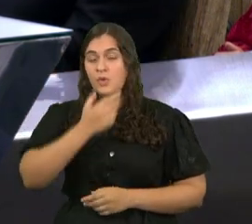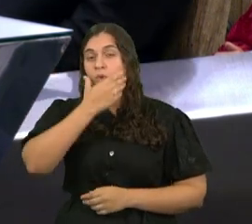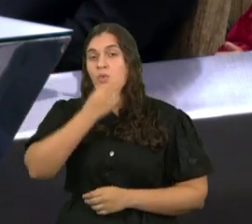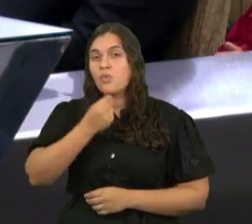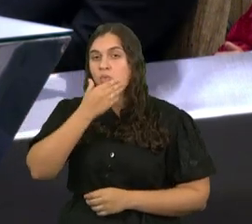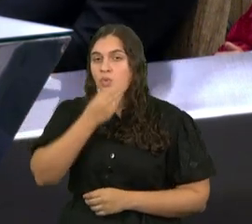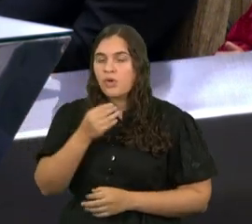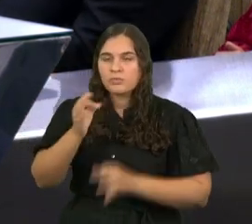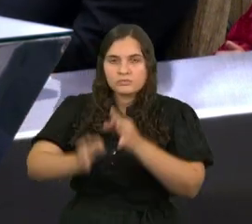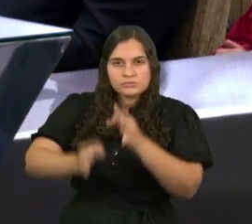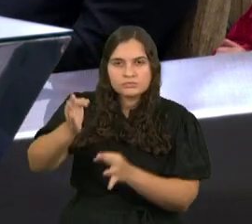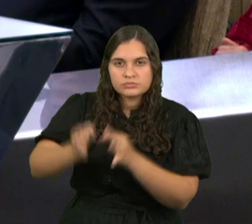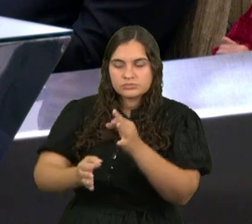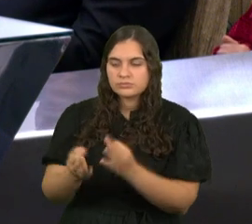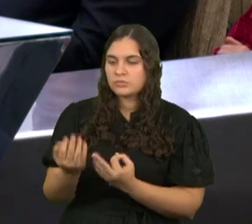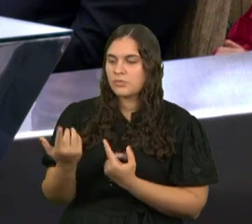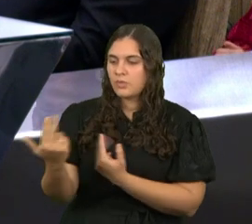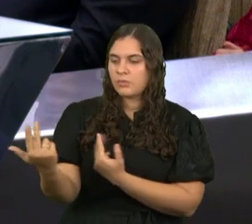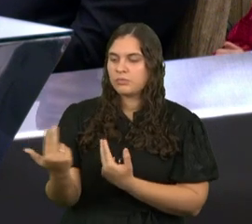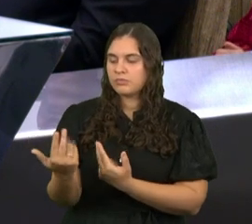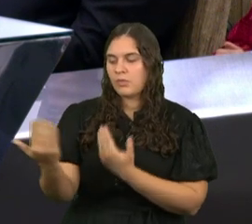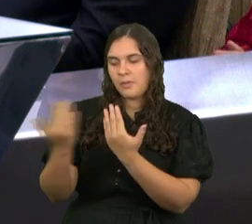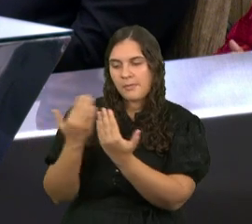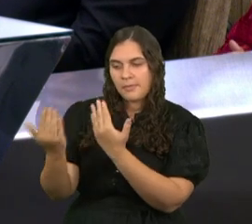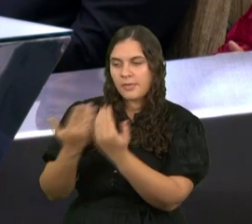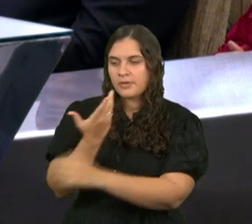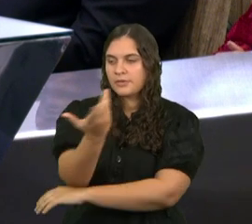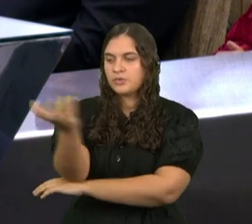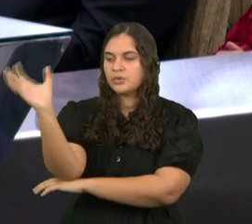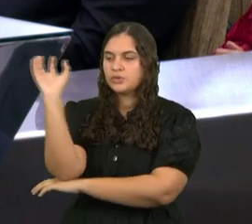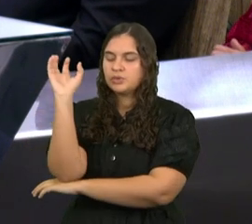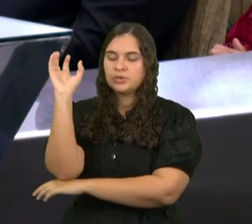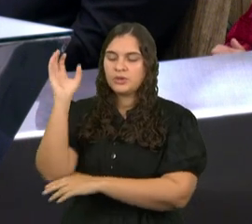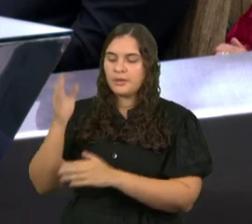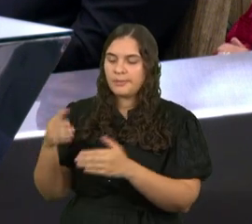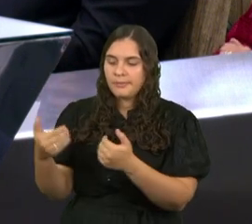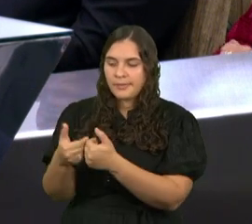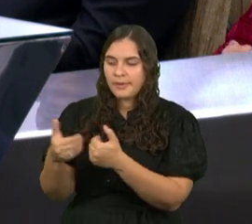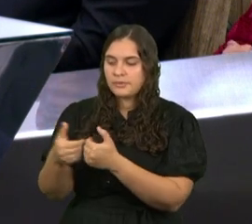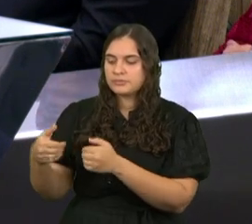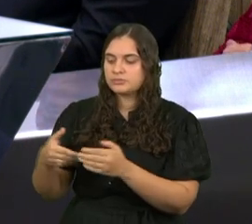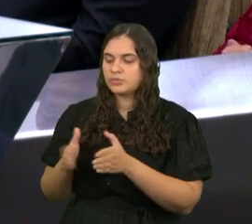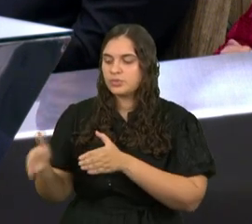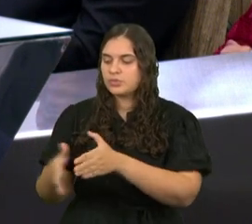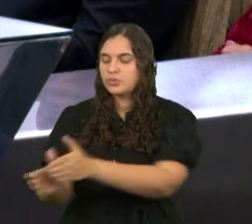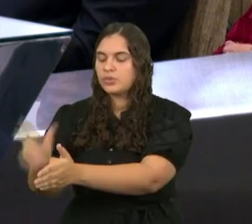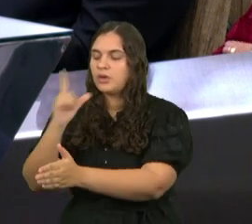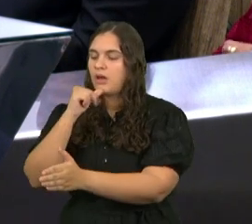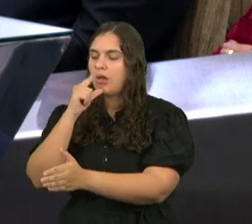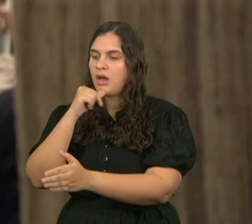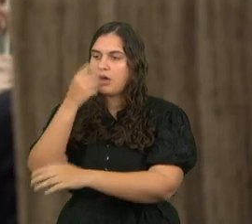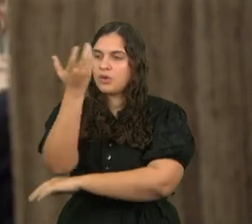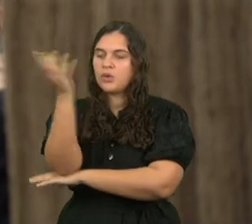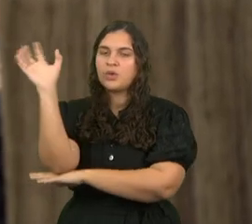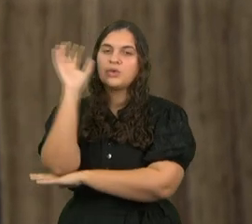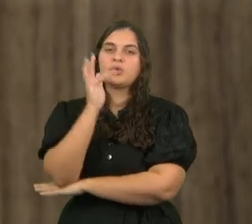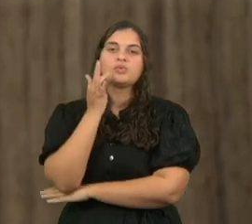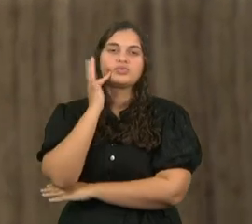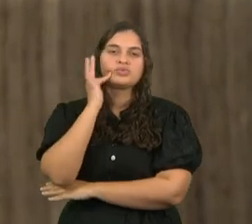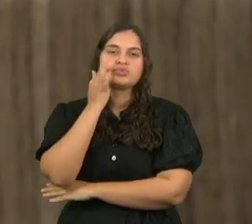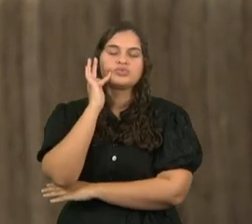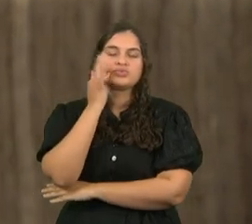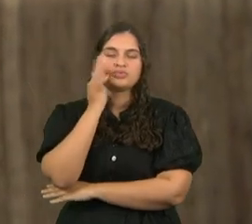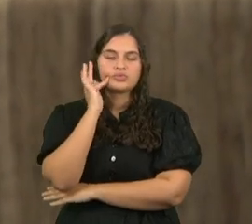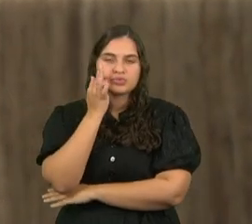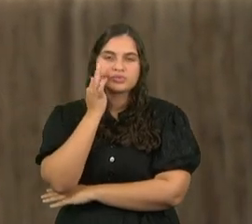plantada junto aos rios de água, que produz seu fruto em sua estação. Sua folha também